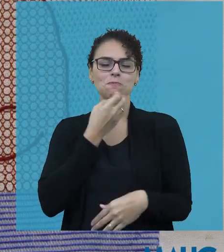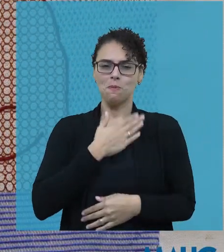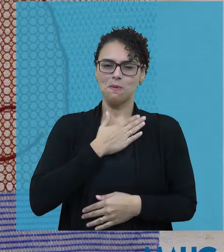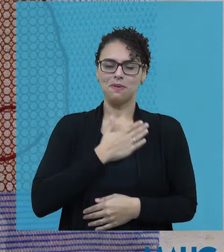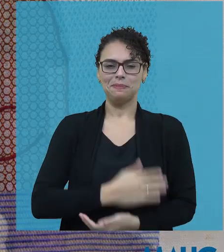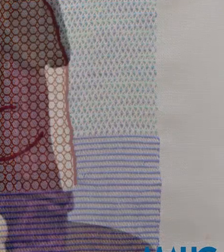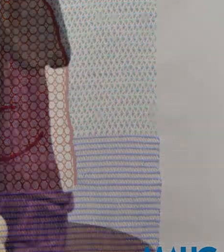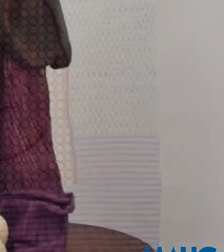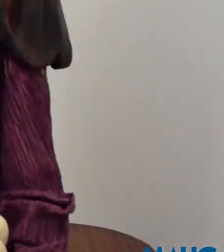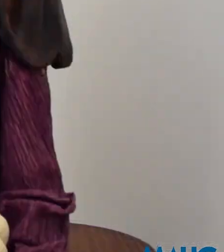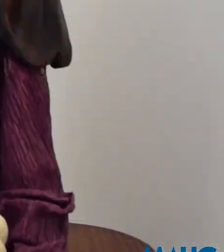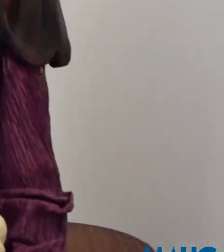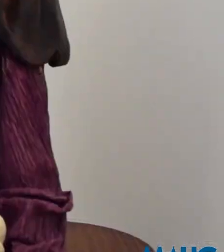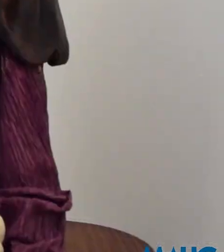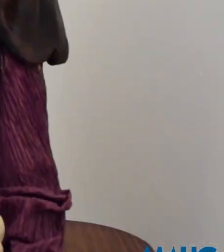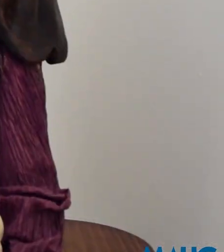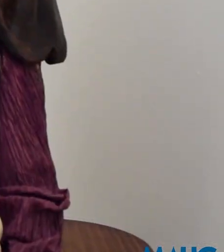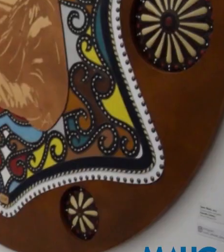muito prazer fazer isso.